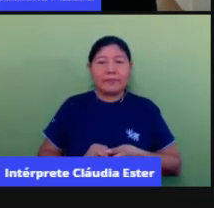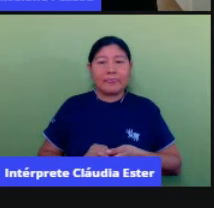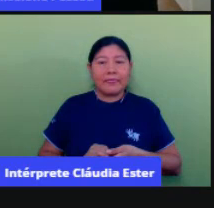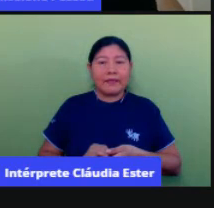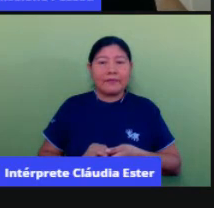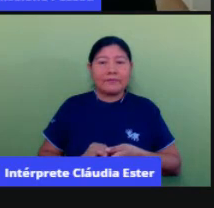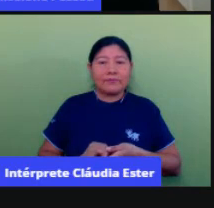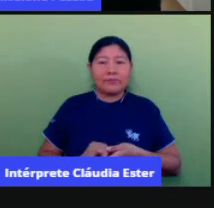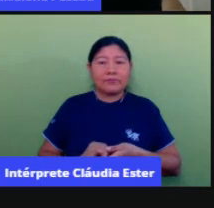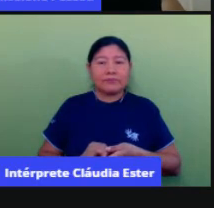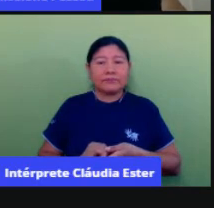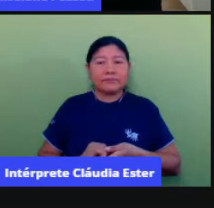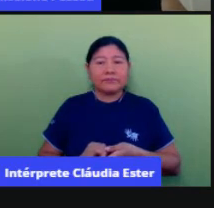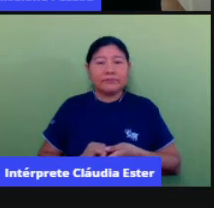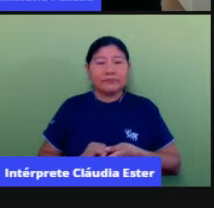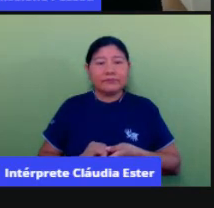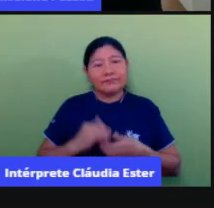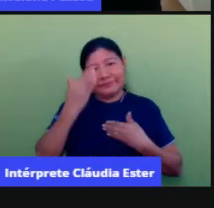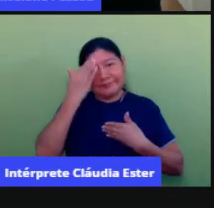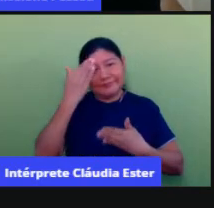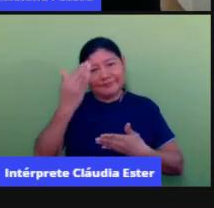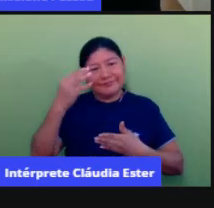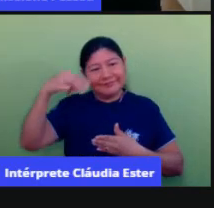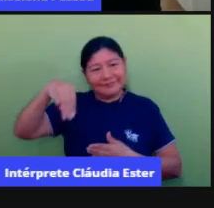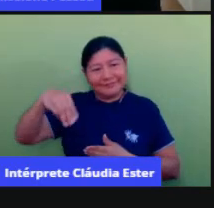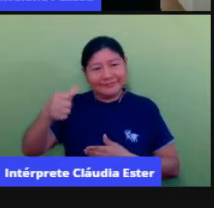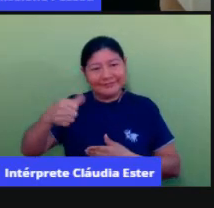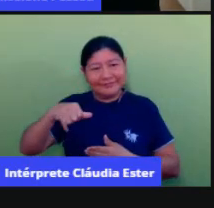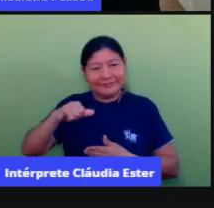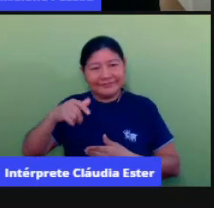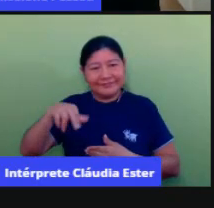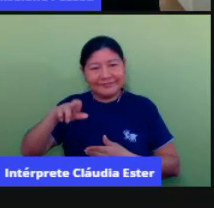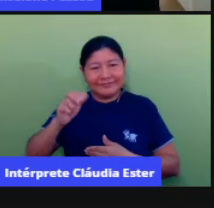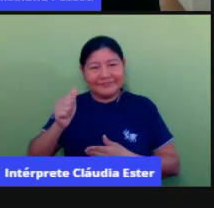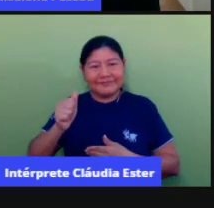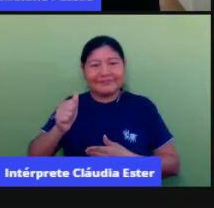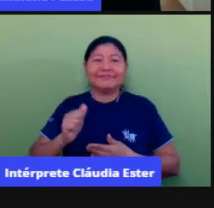Vamos seguir? Obrigada, Maiara. Pode passar, por favor.